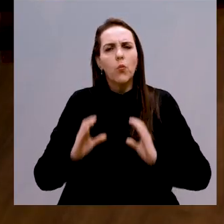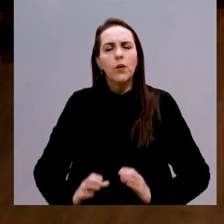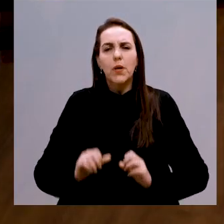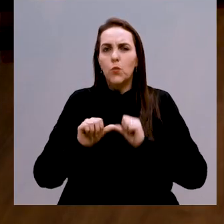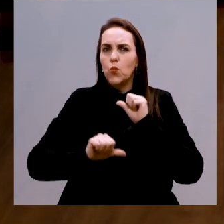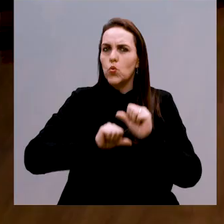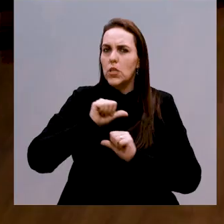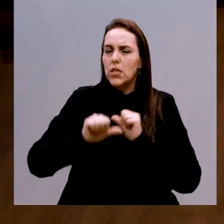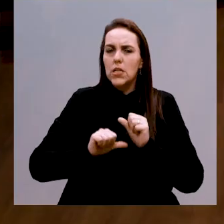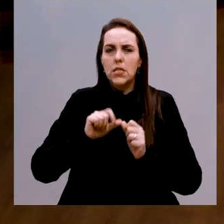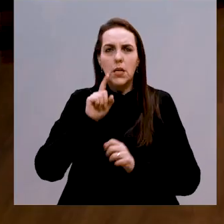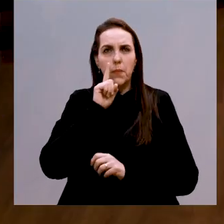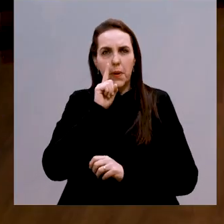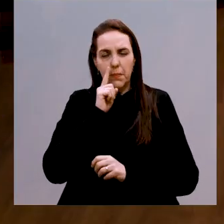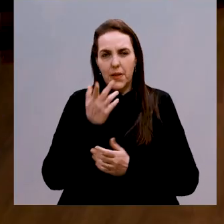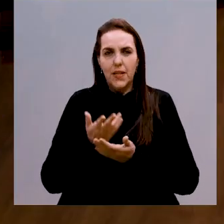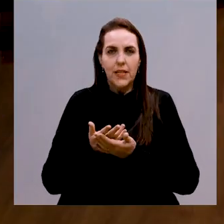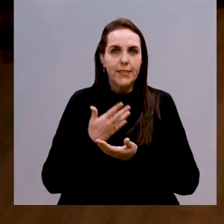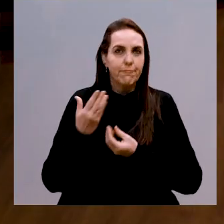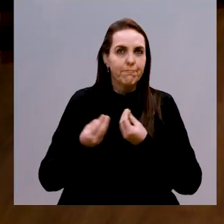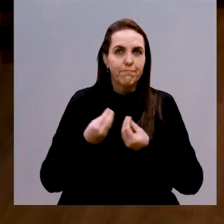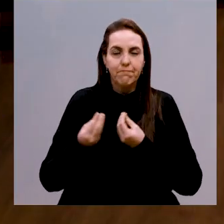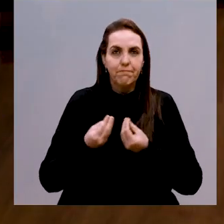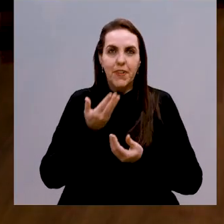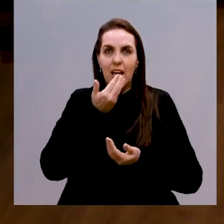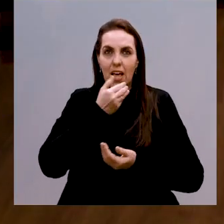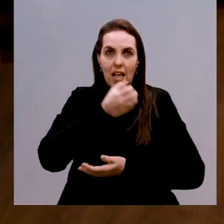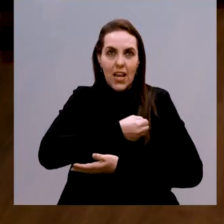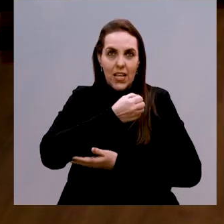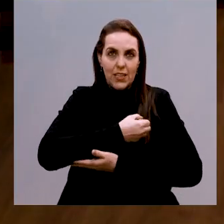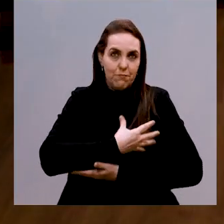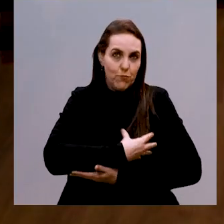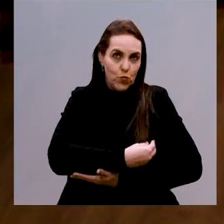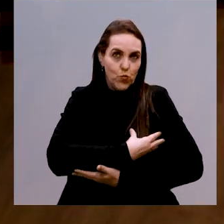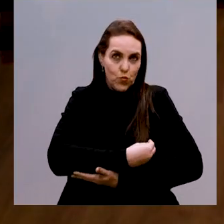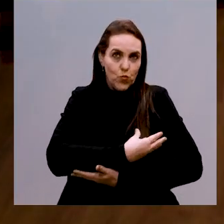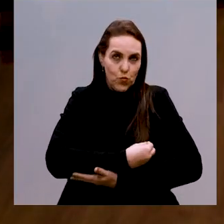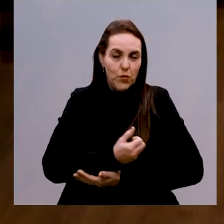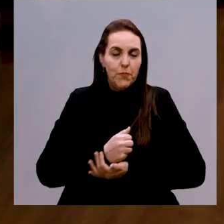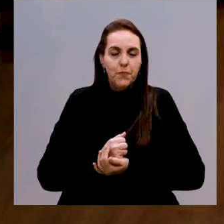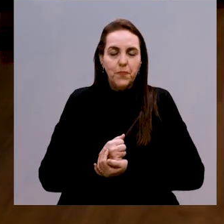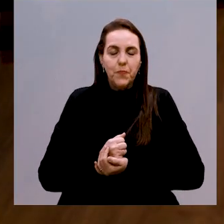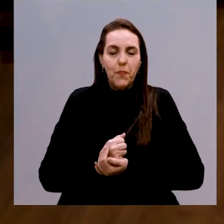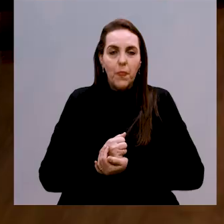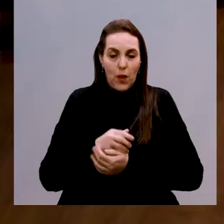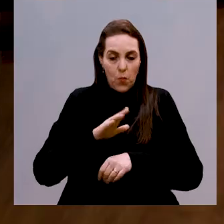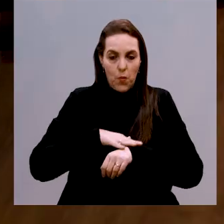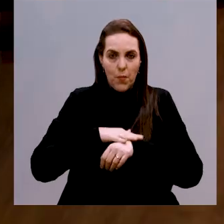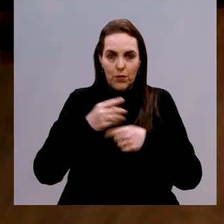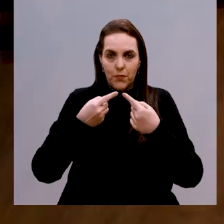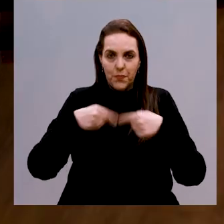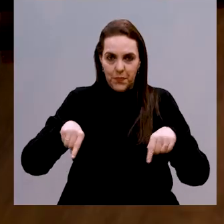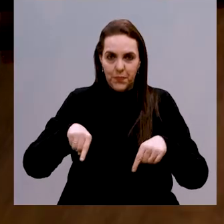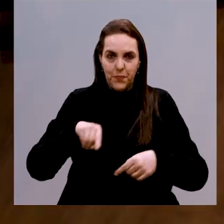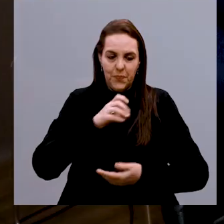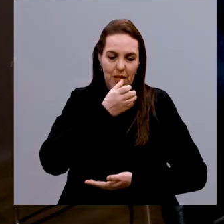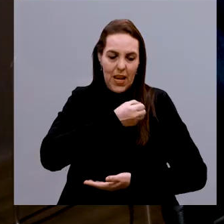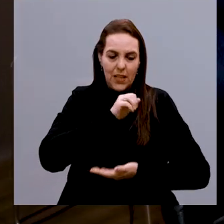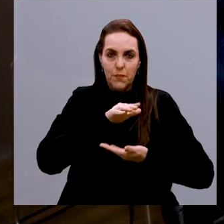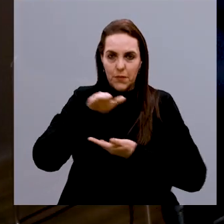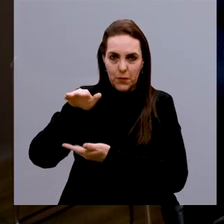comportamento das mães, né? Que, em referência ao aleitamento materno, desde que foi inaugurado o banco de